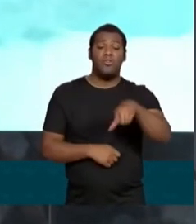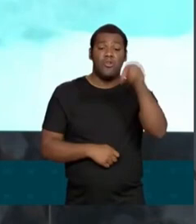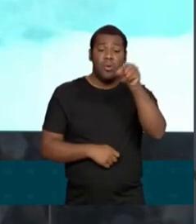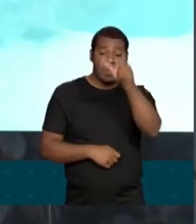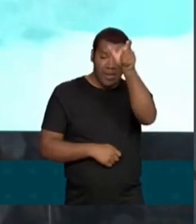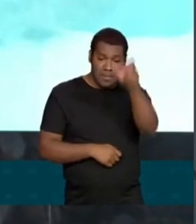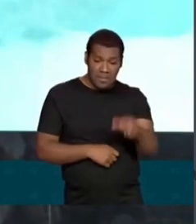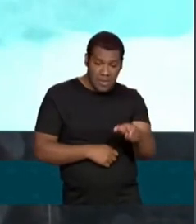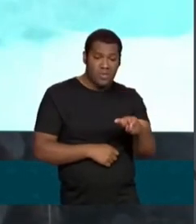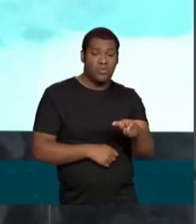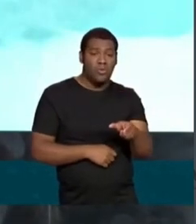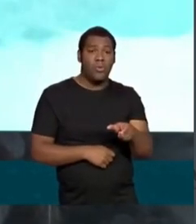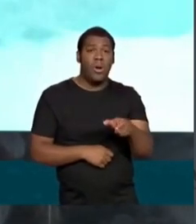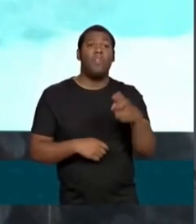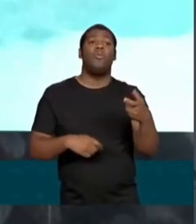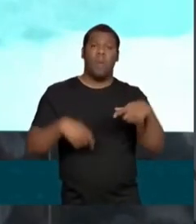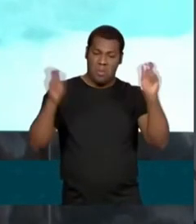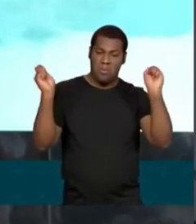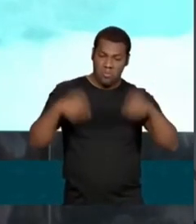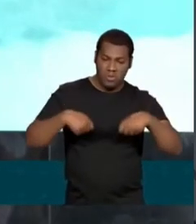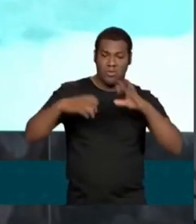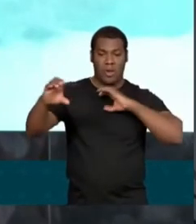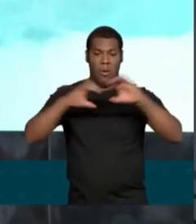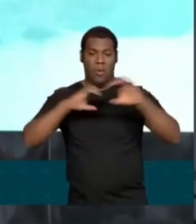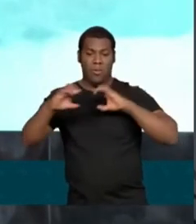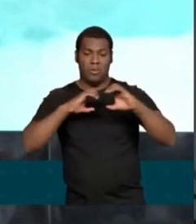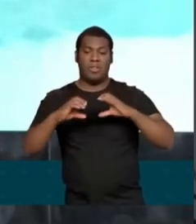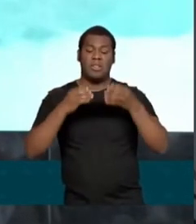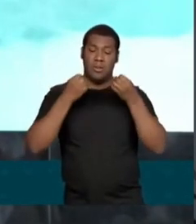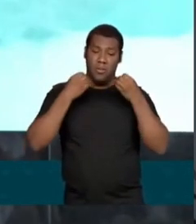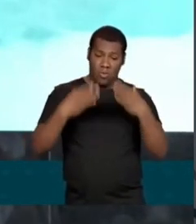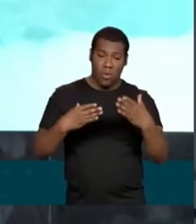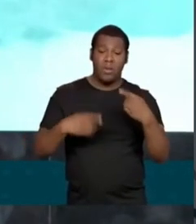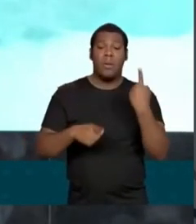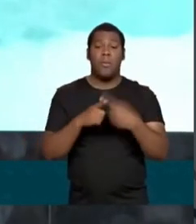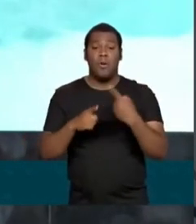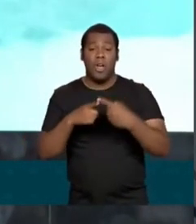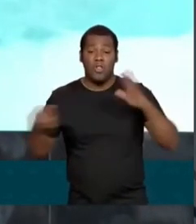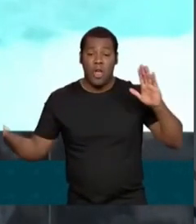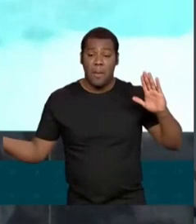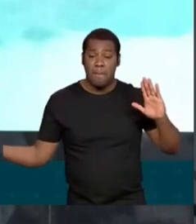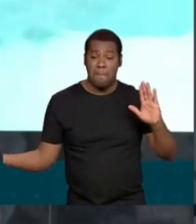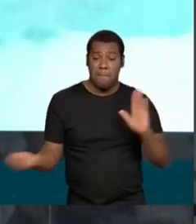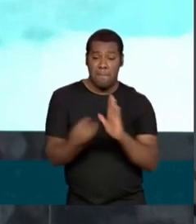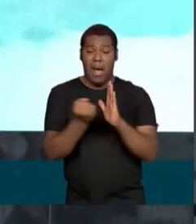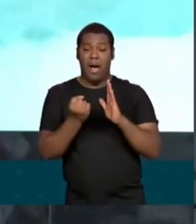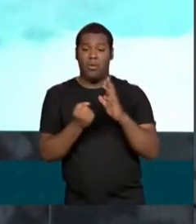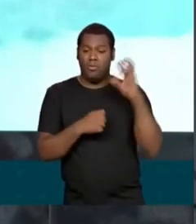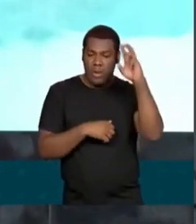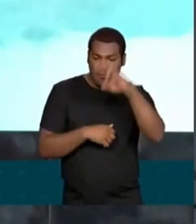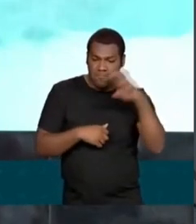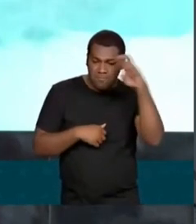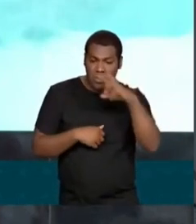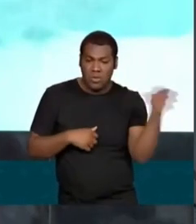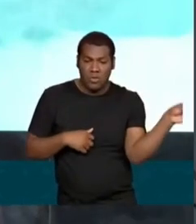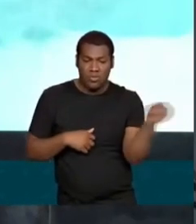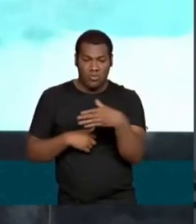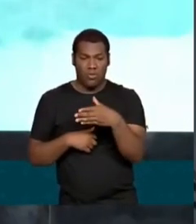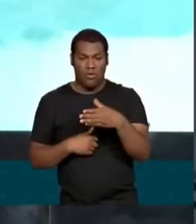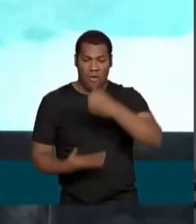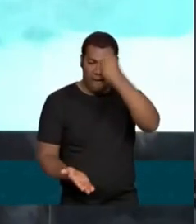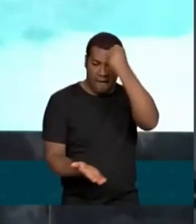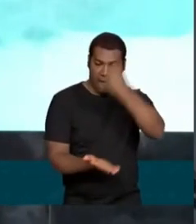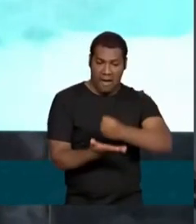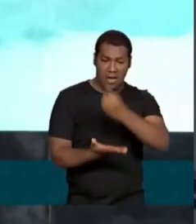tenha boa capacidade de diálogo Exatamente porque o novo Marco fiscal não é não tem um carimbo de governo